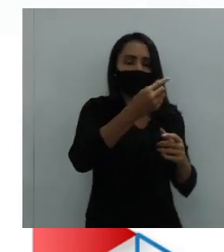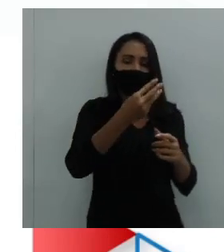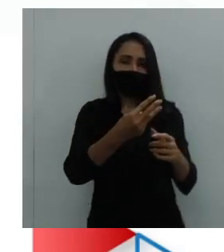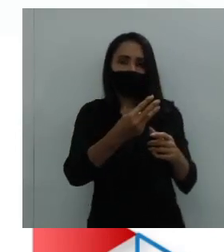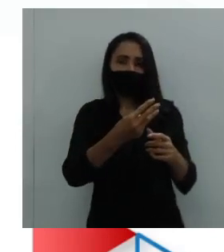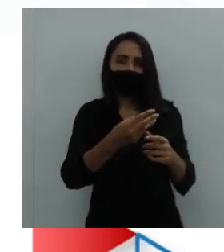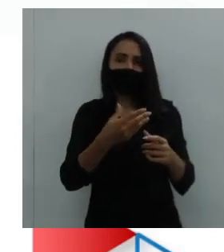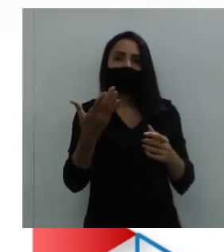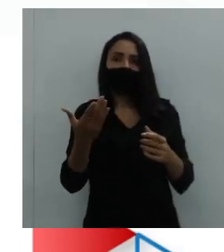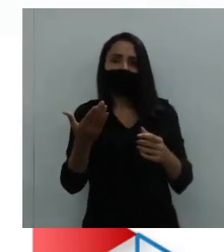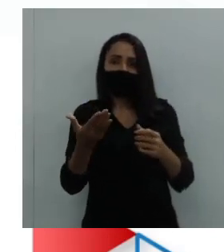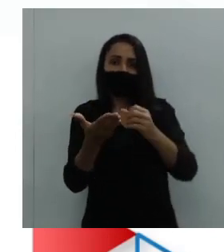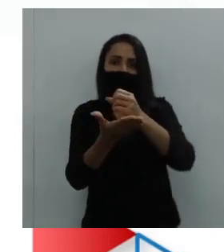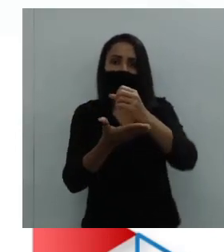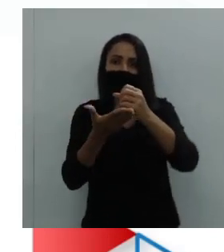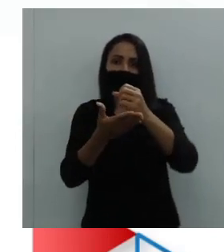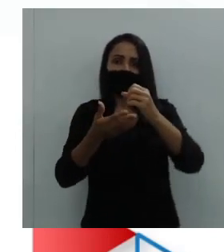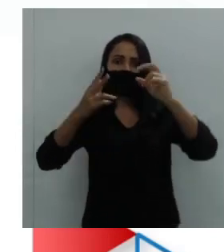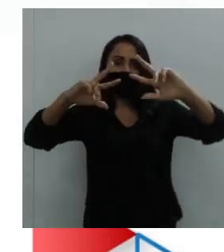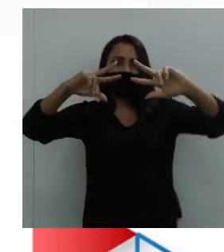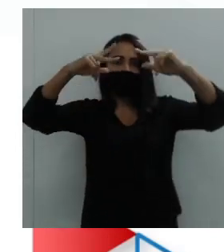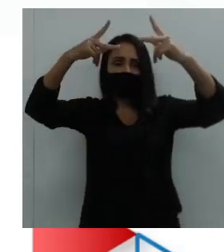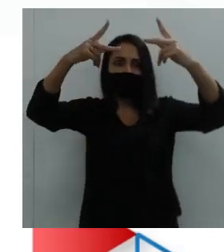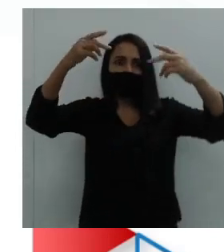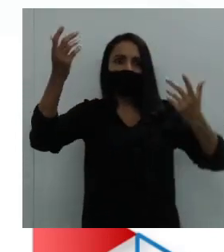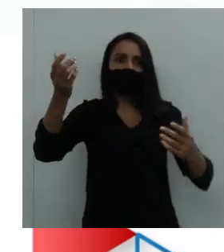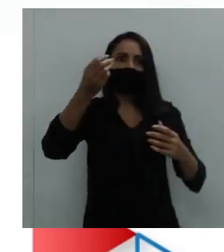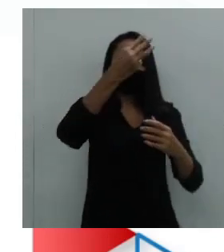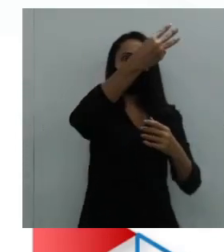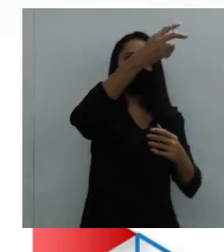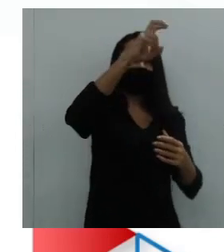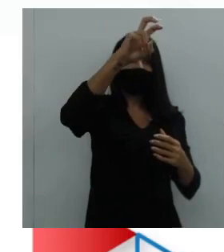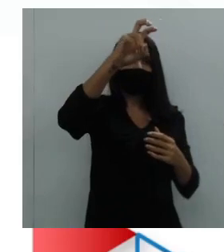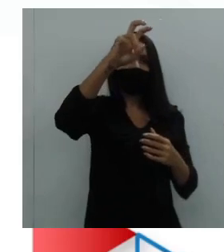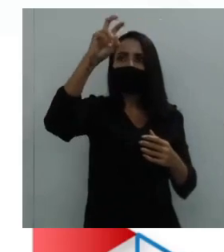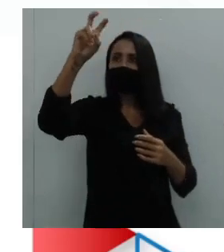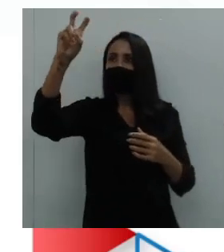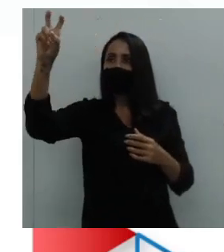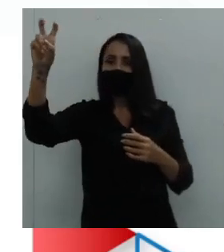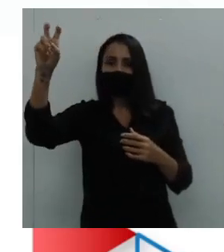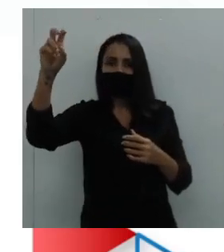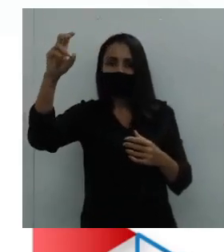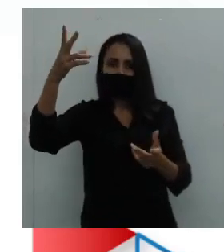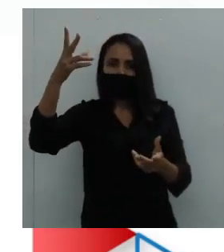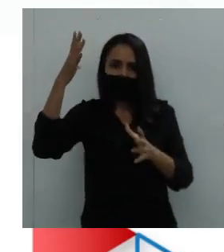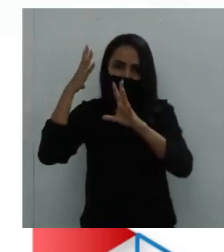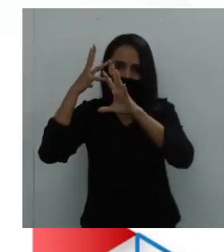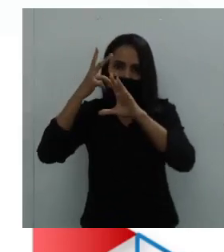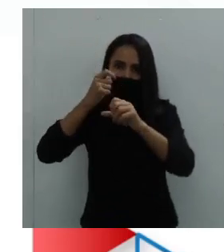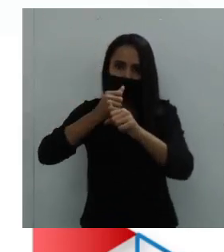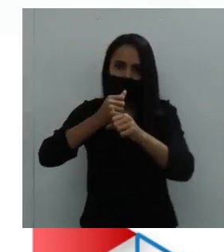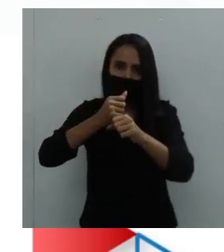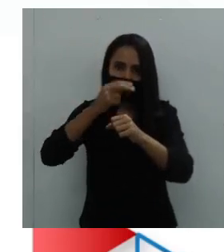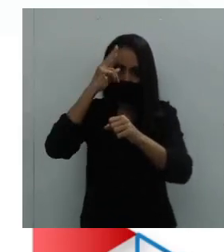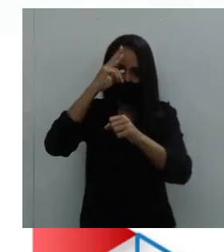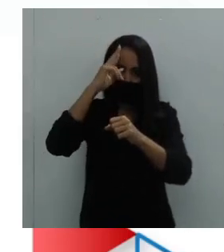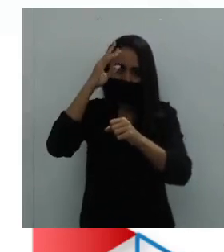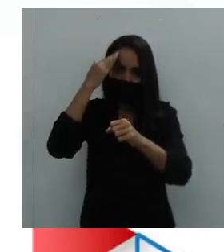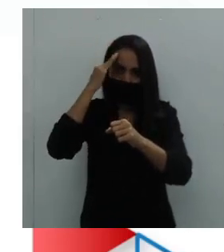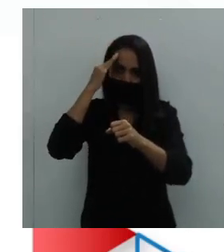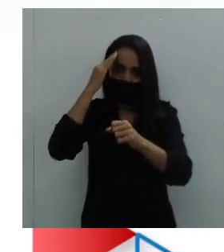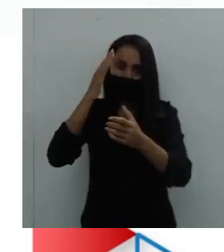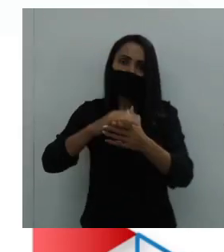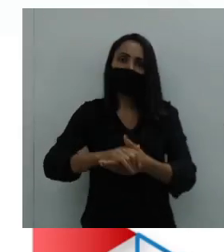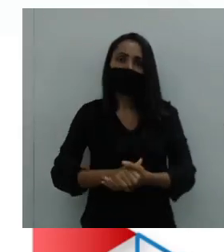base superior, eu tenho 3 e 5, 5 e 5. Tá tranquilo? Relembrou daquele primeiro momento?